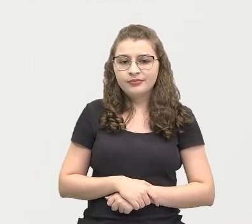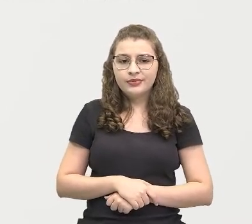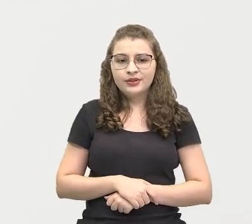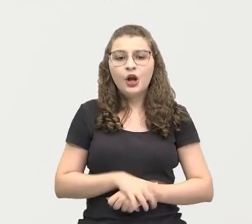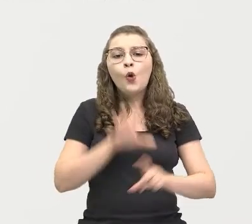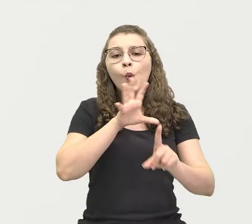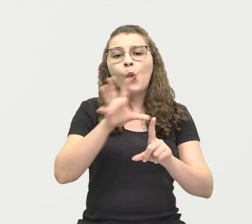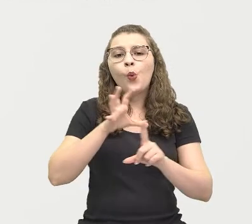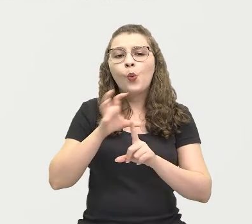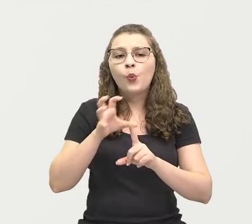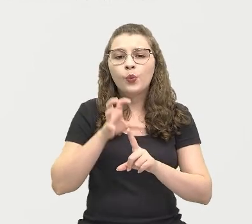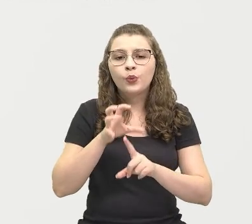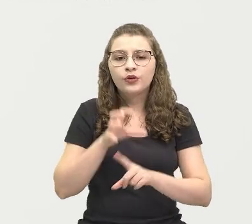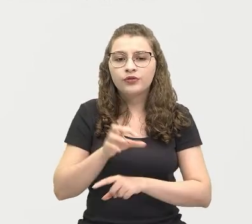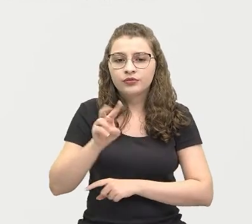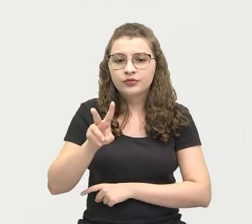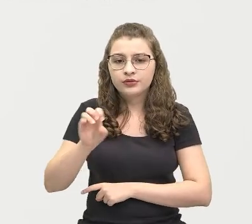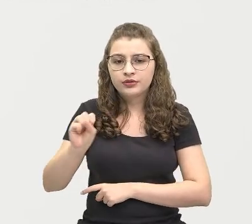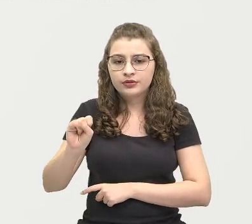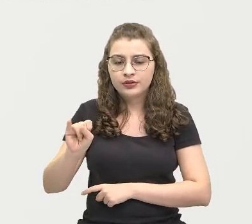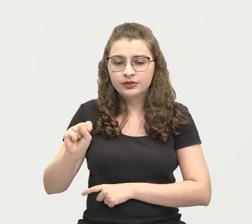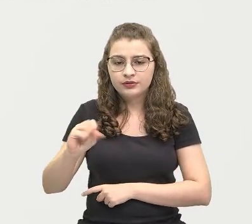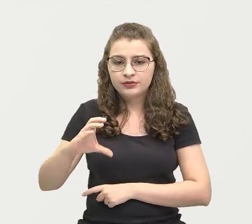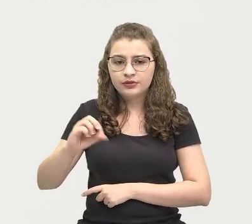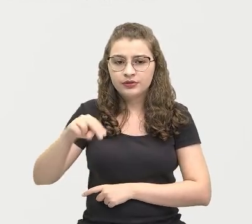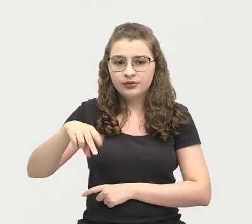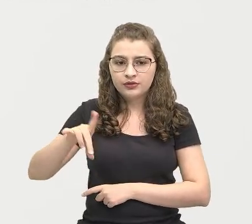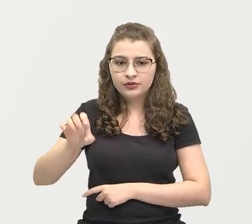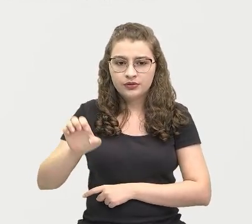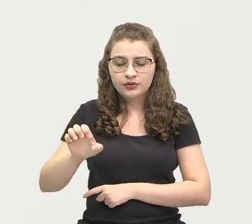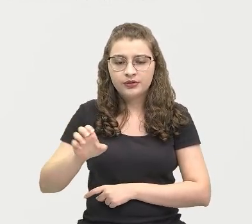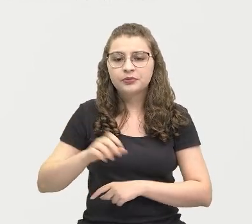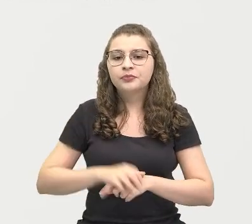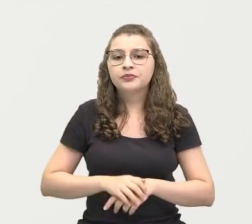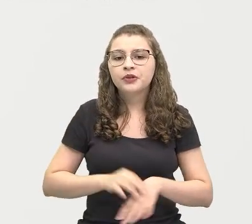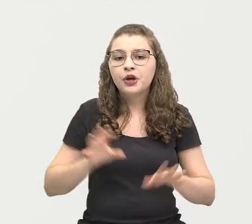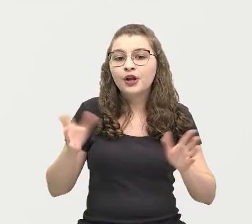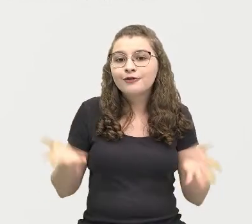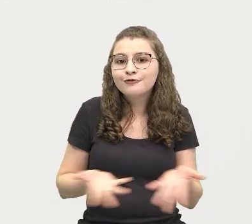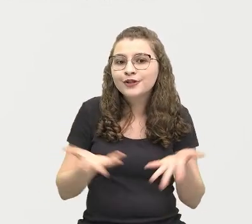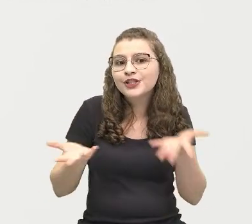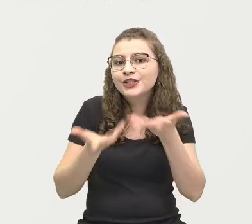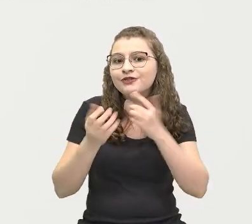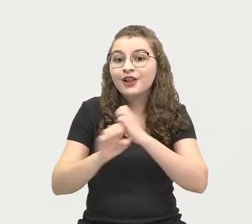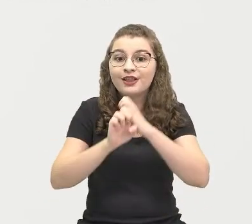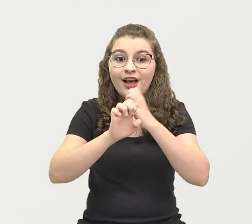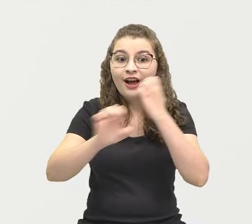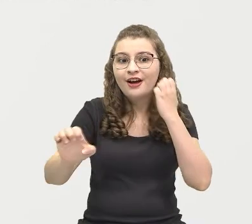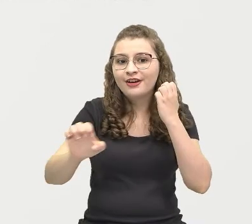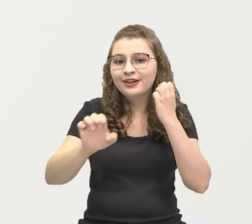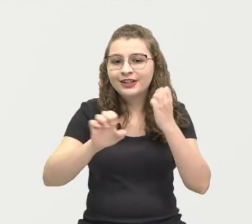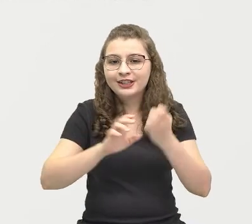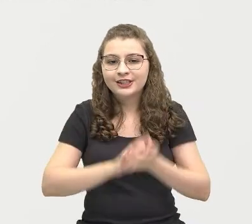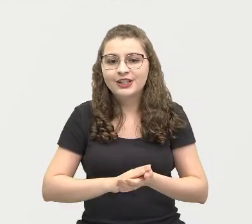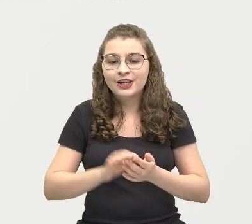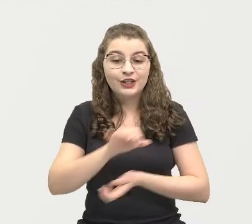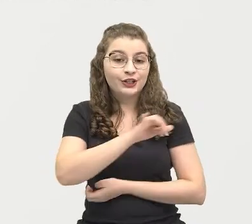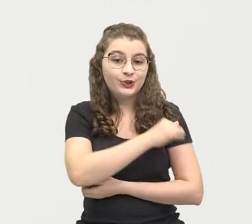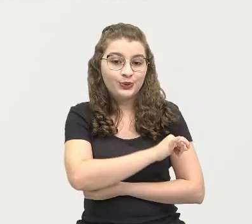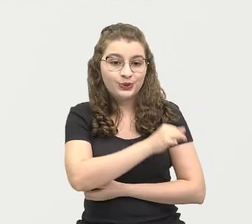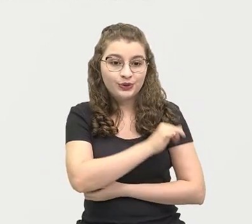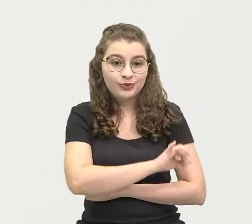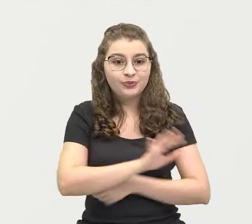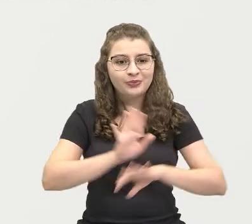Por influência do Visconde de Ouro Preto, seu padrinho, iniciou o curso de engenharia na Escola Politécnica do Rio de